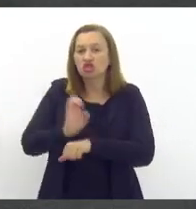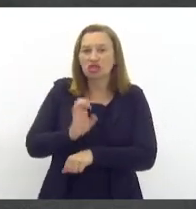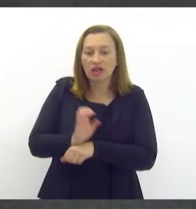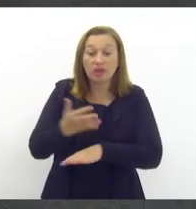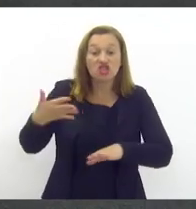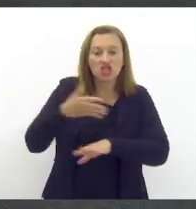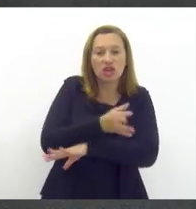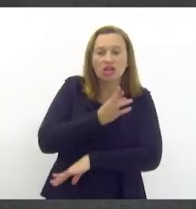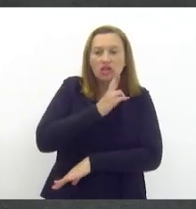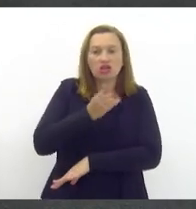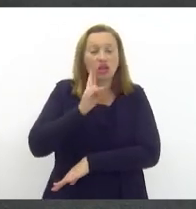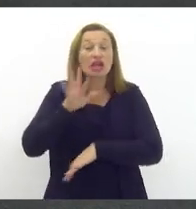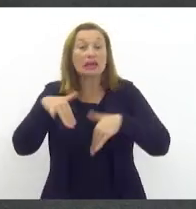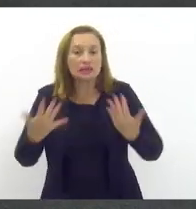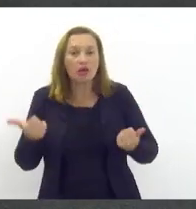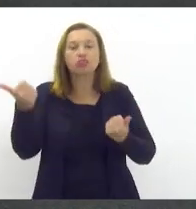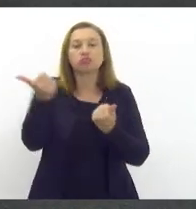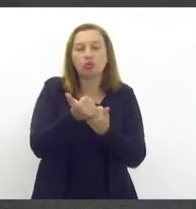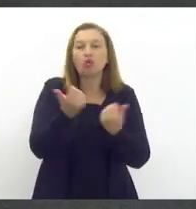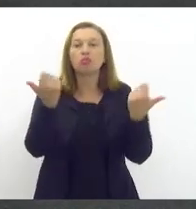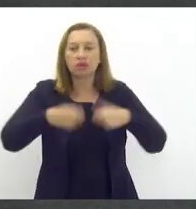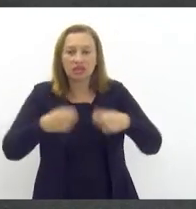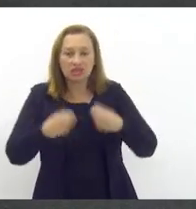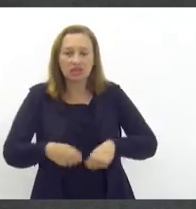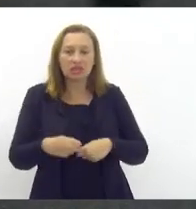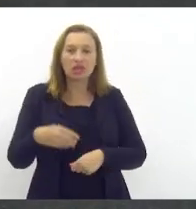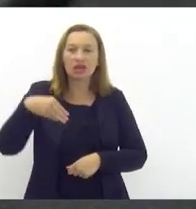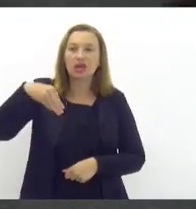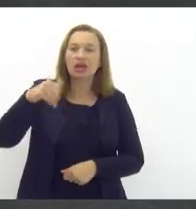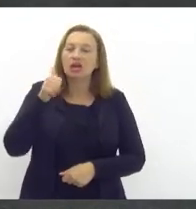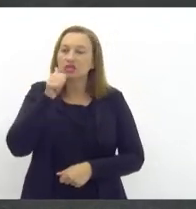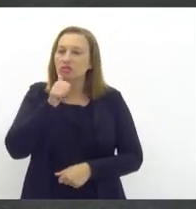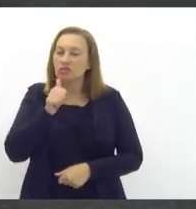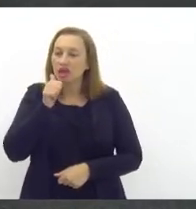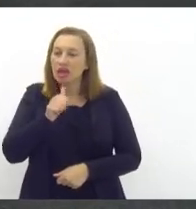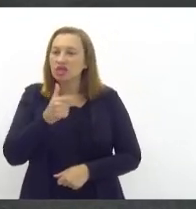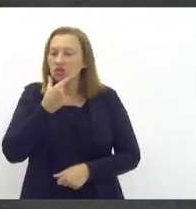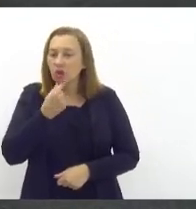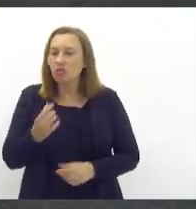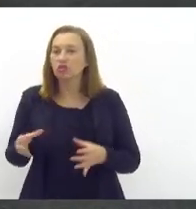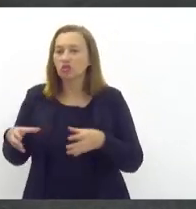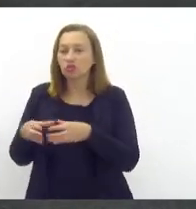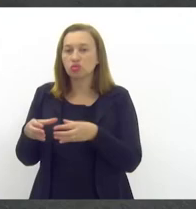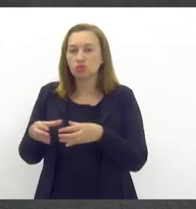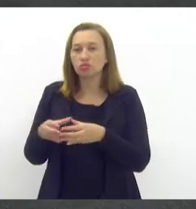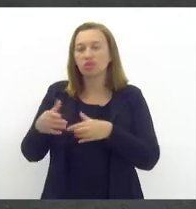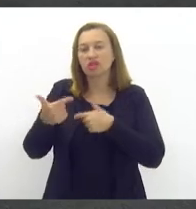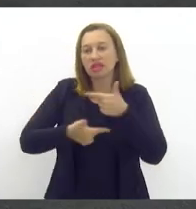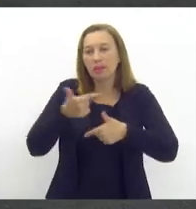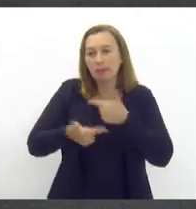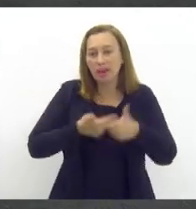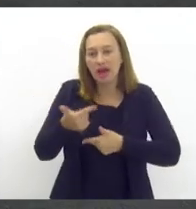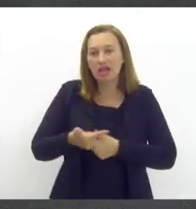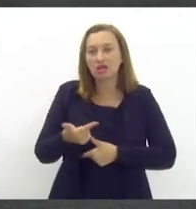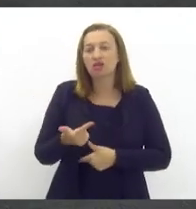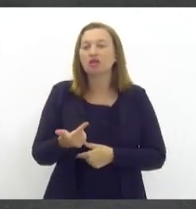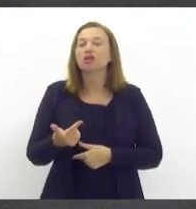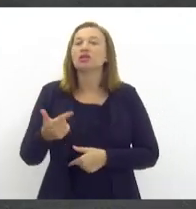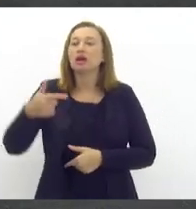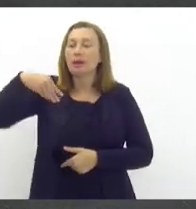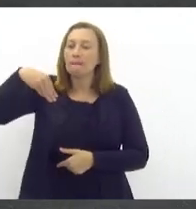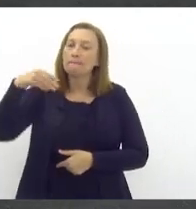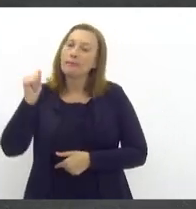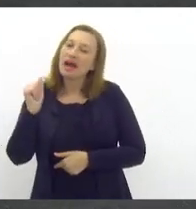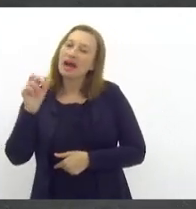precisa desse apoio às marisqueiras do Estado do Rio de Janeiro, à maricultura de forma geral. Então, a deputada Tia Ju está de parabéns